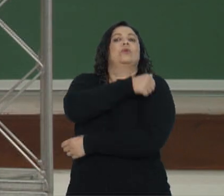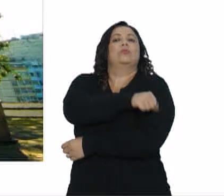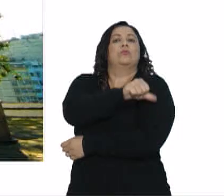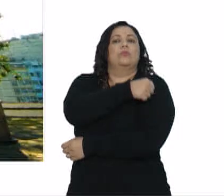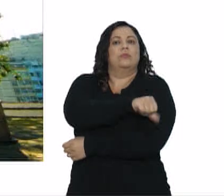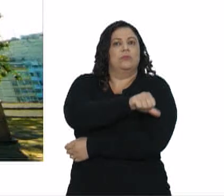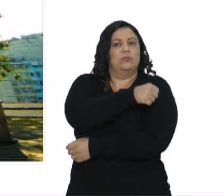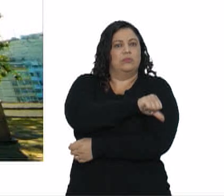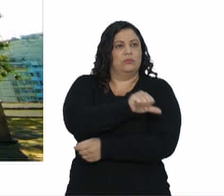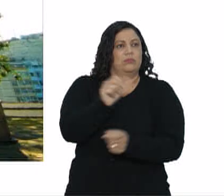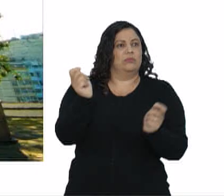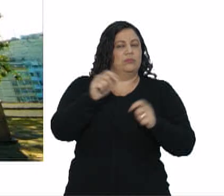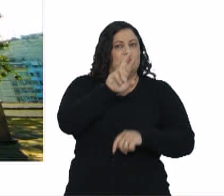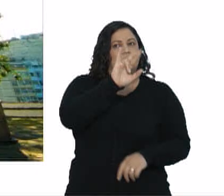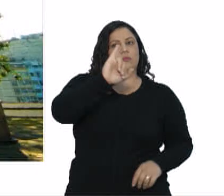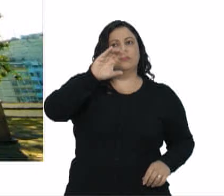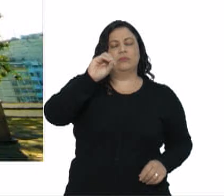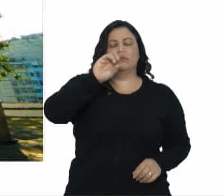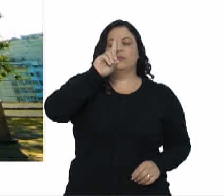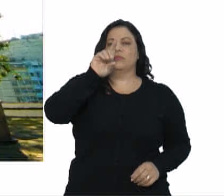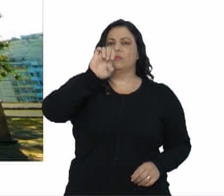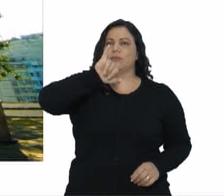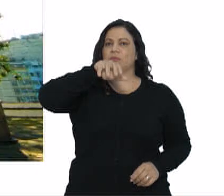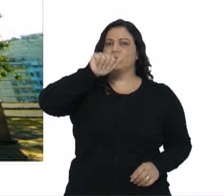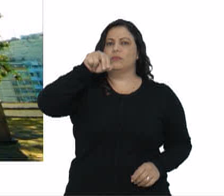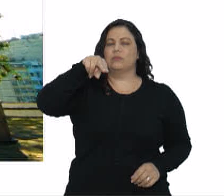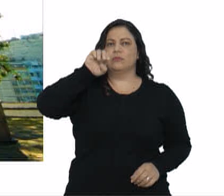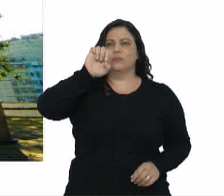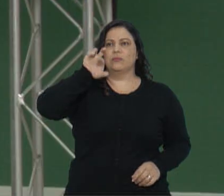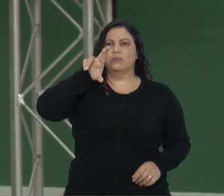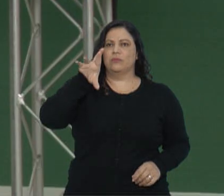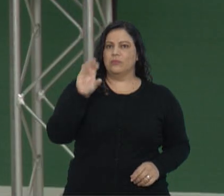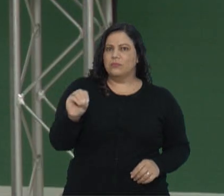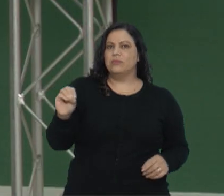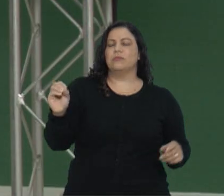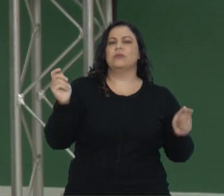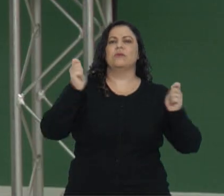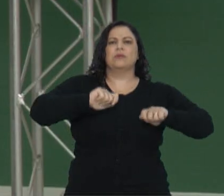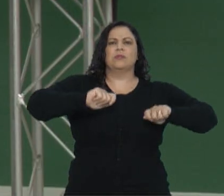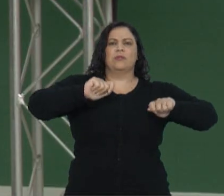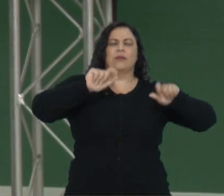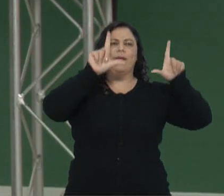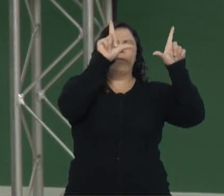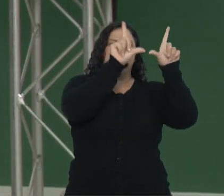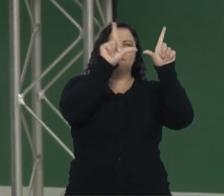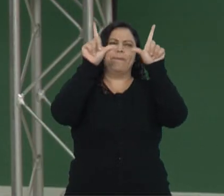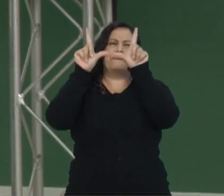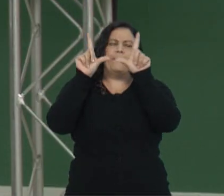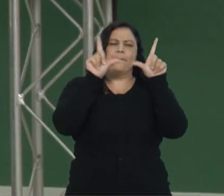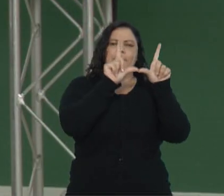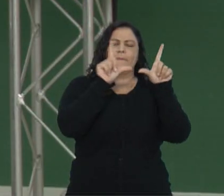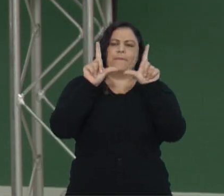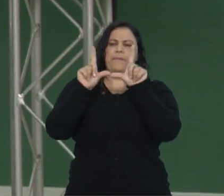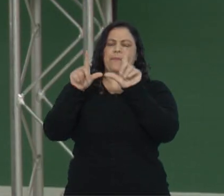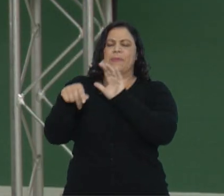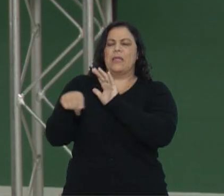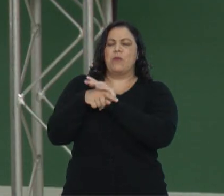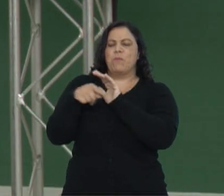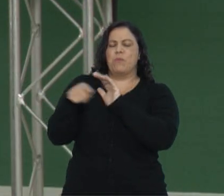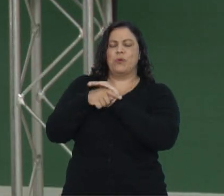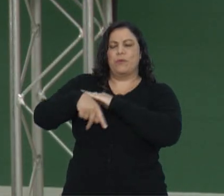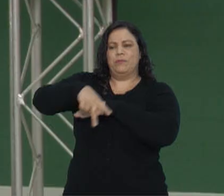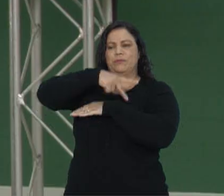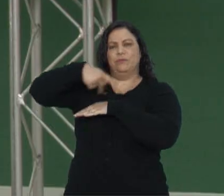a gente não vai ter tanto aquelas talhas em ouro, mas vai ser esses azulejos portugueses, que era caríssimo, na época que mostrava esse requinte